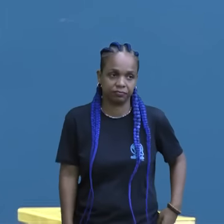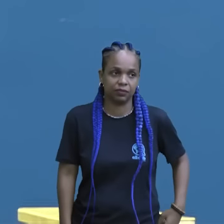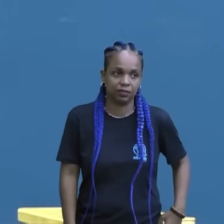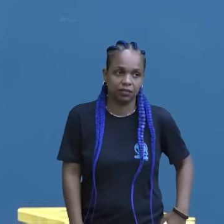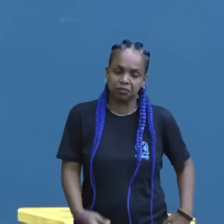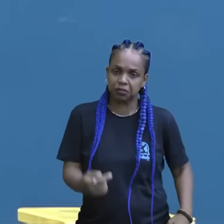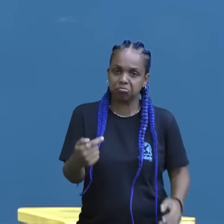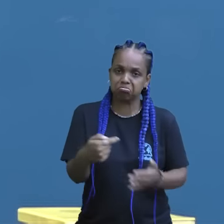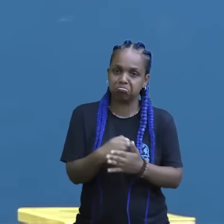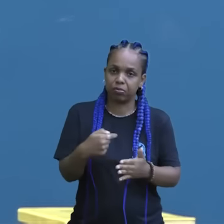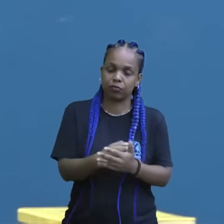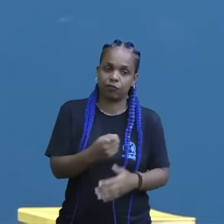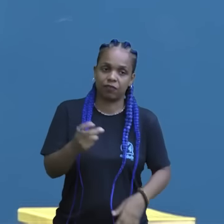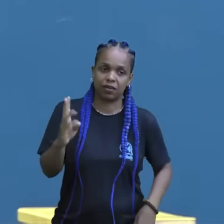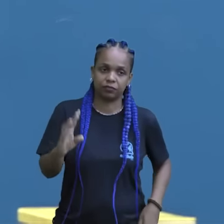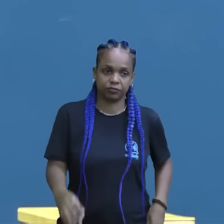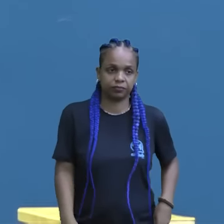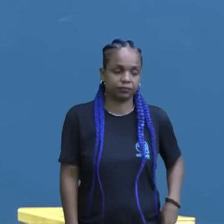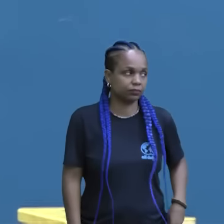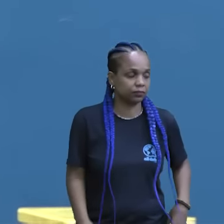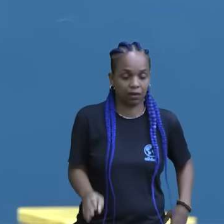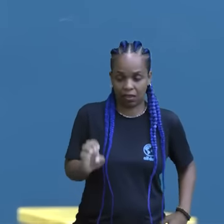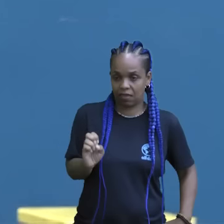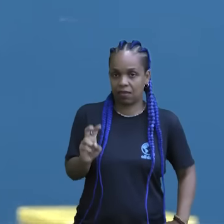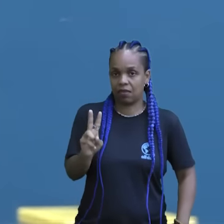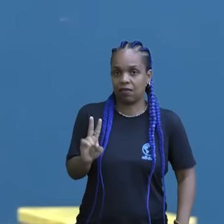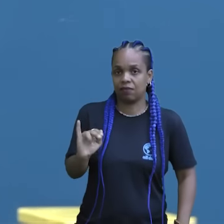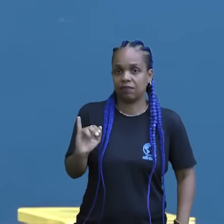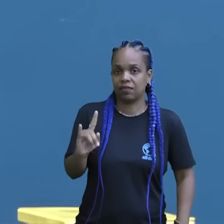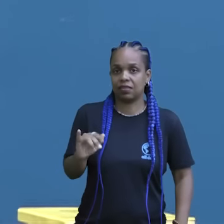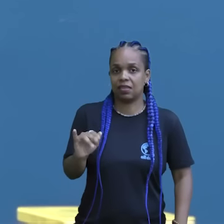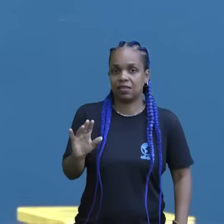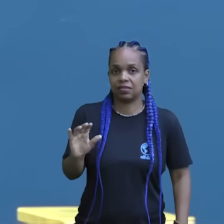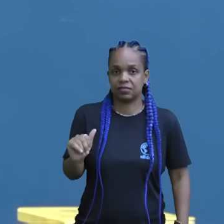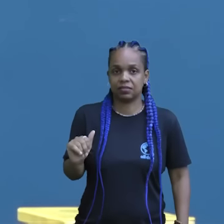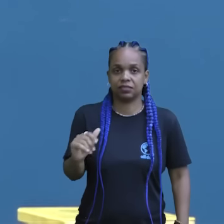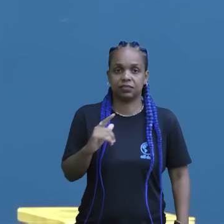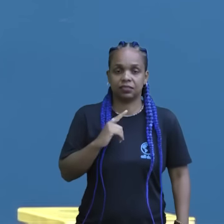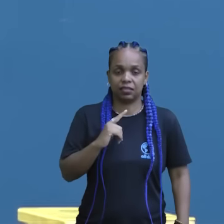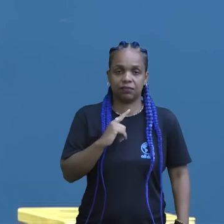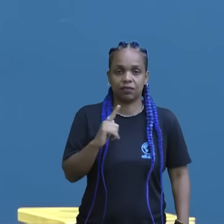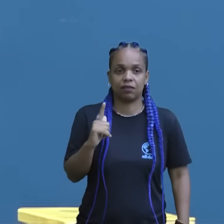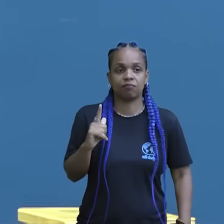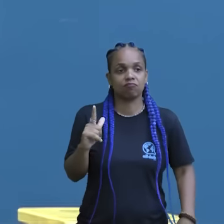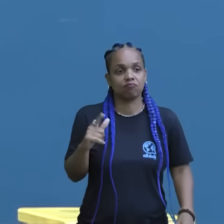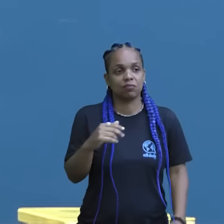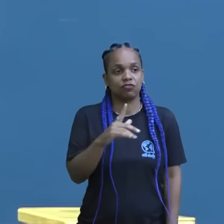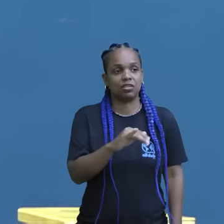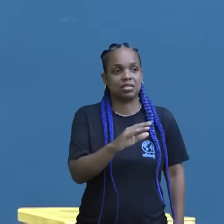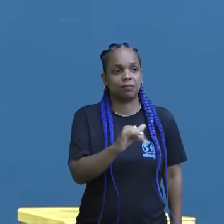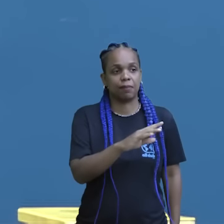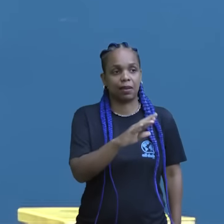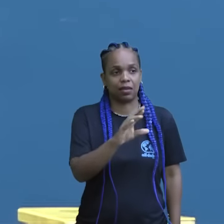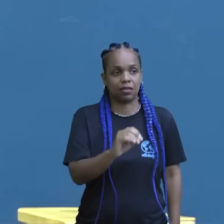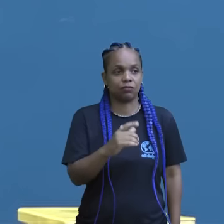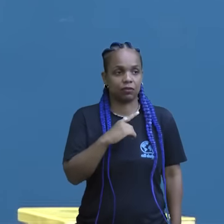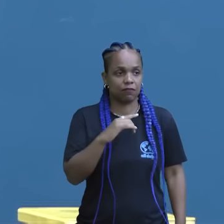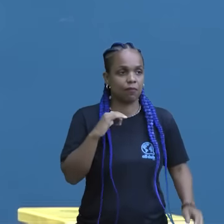Lima Barreto. Uma pergunta literária, eminentemente literária, que talvez ele odiasse, né? Mas eu não